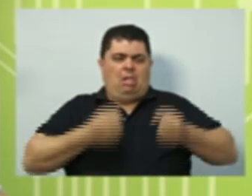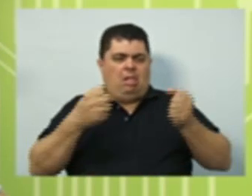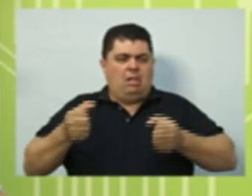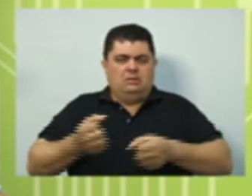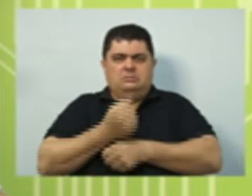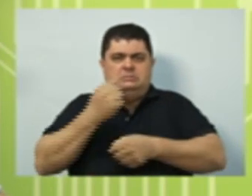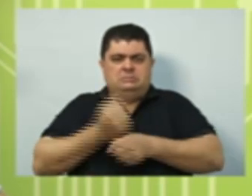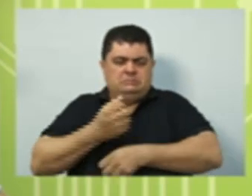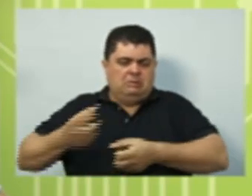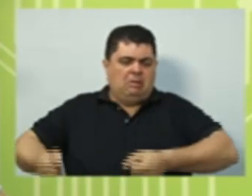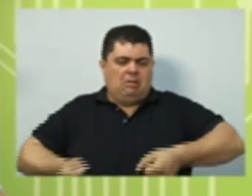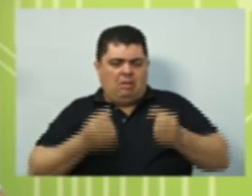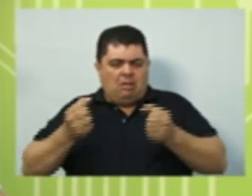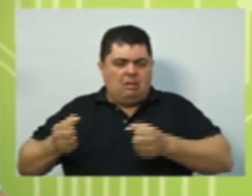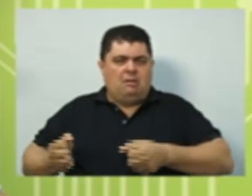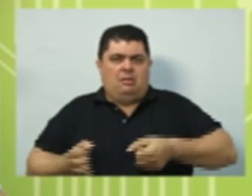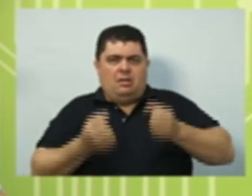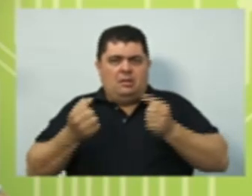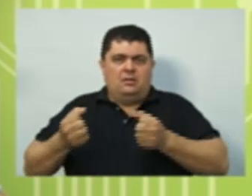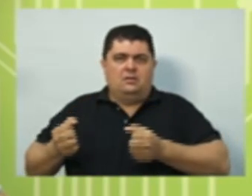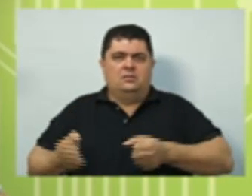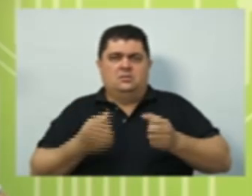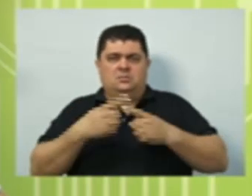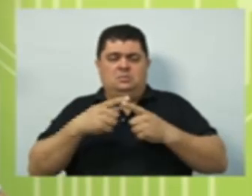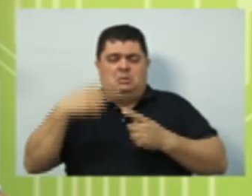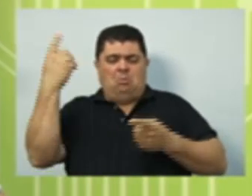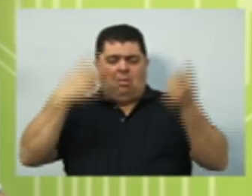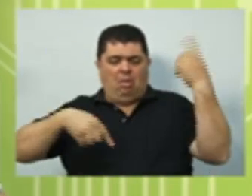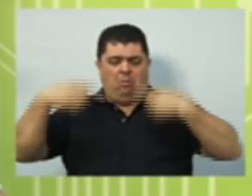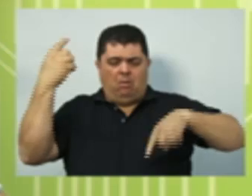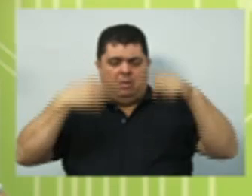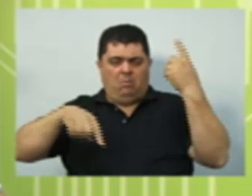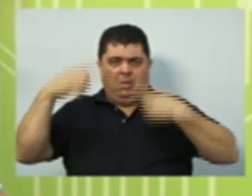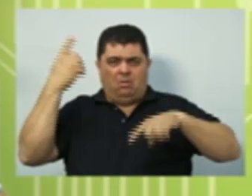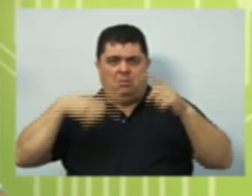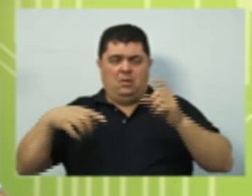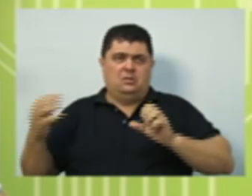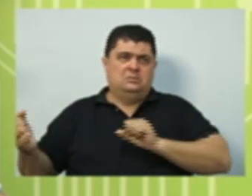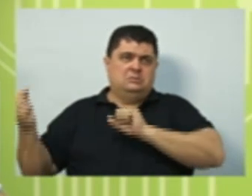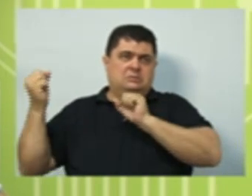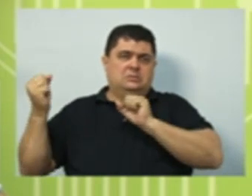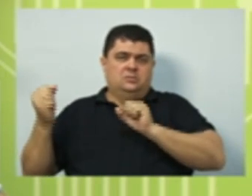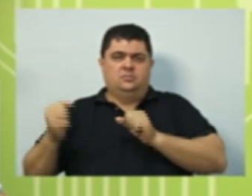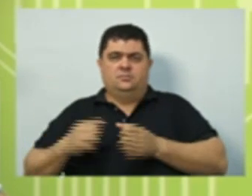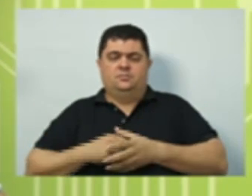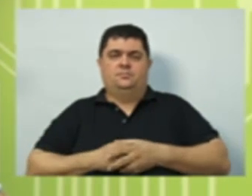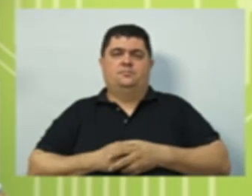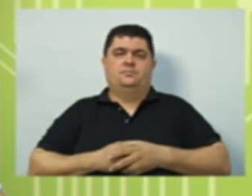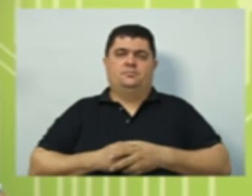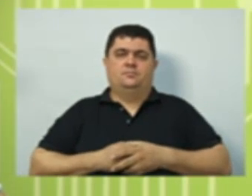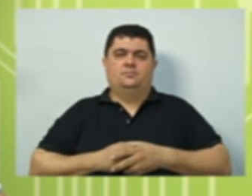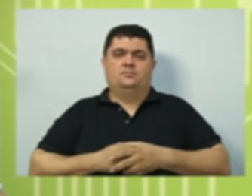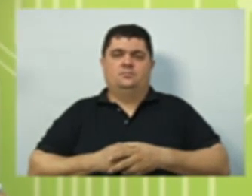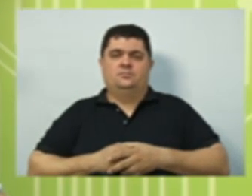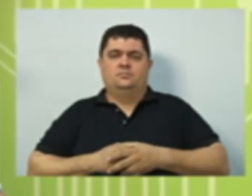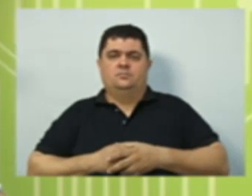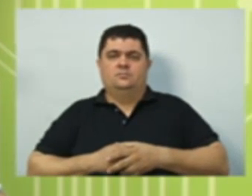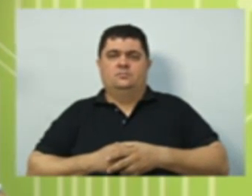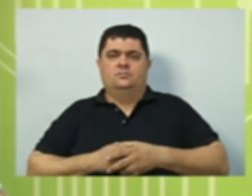uma casa, porque estão lhe mandando fazer isso, carregando cimento. É doloroso.